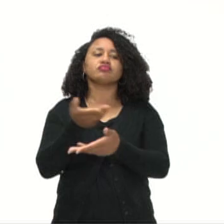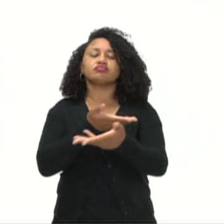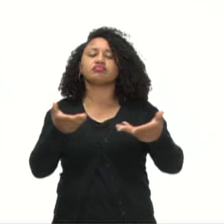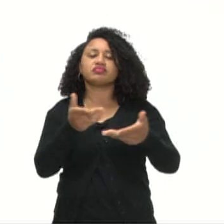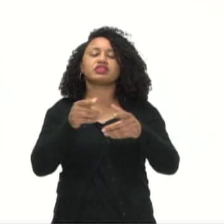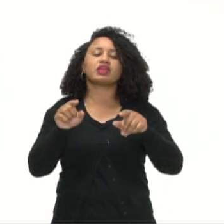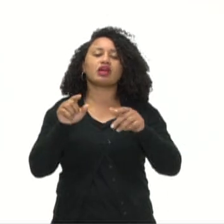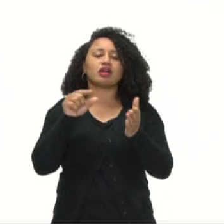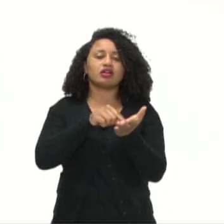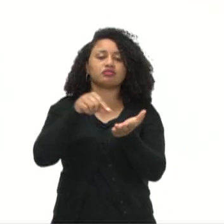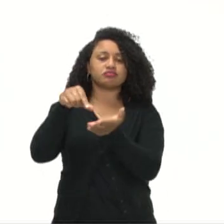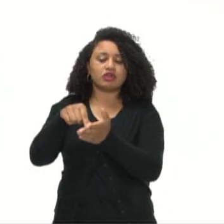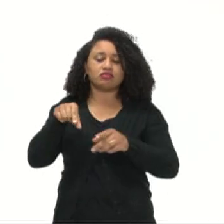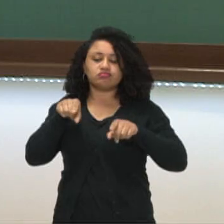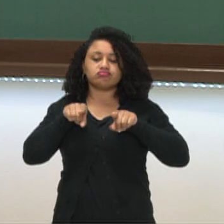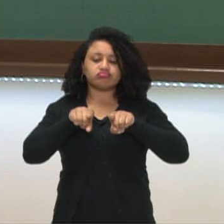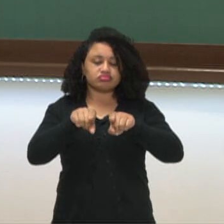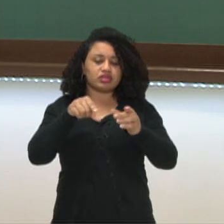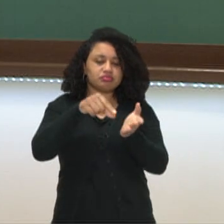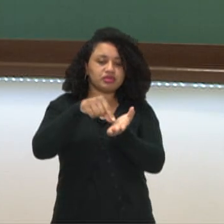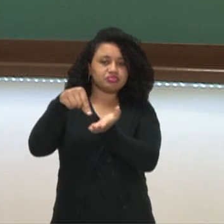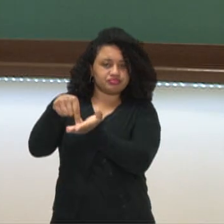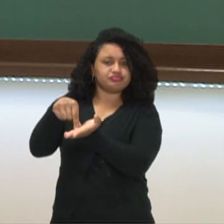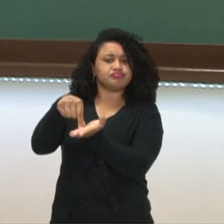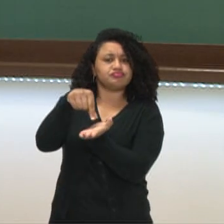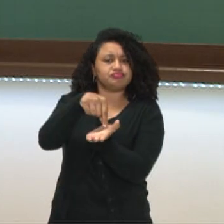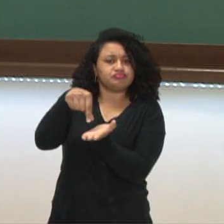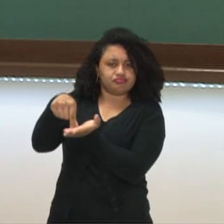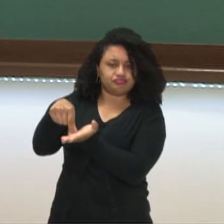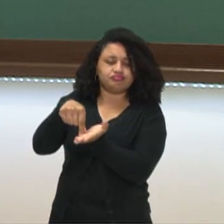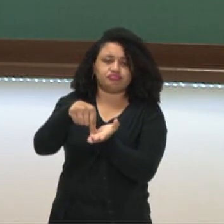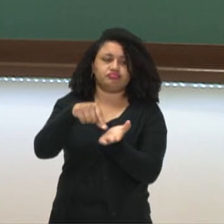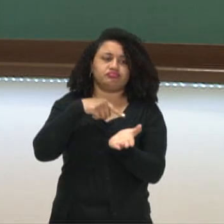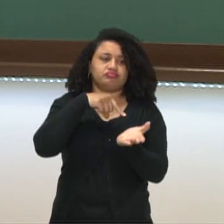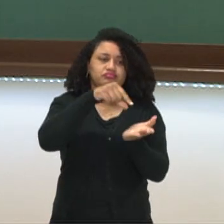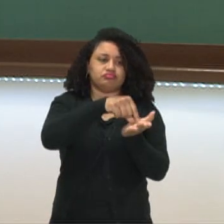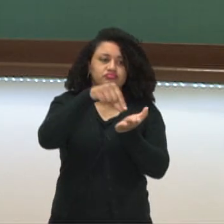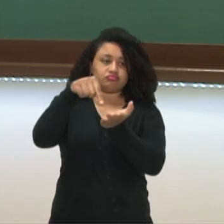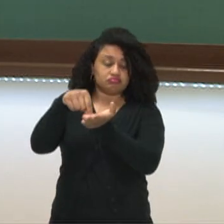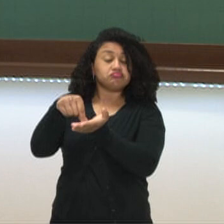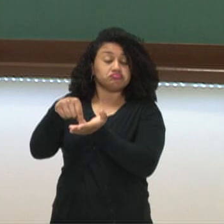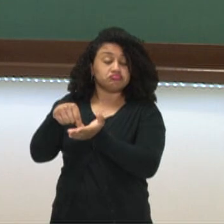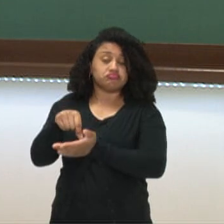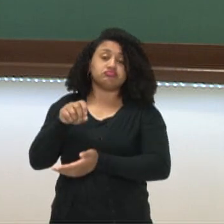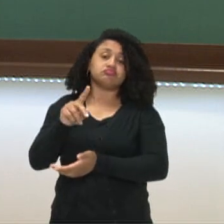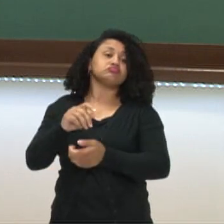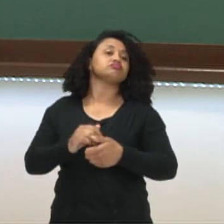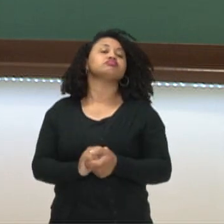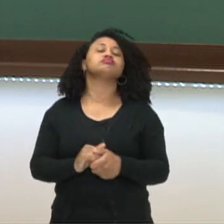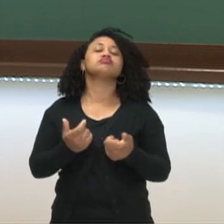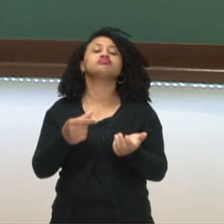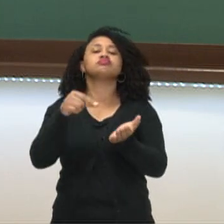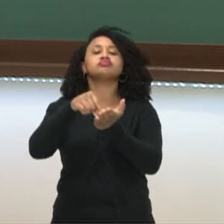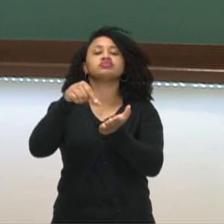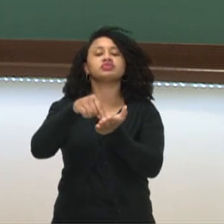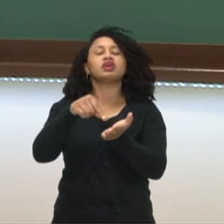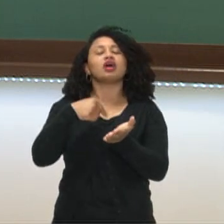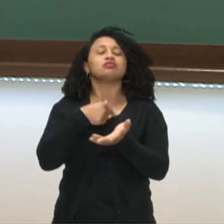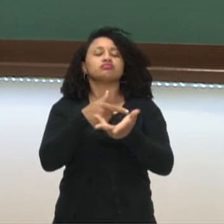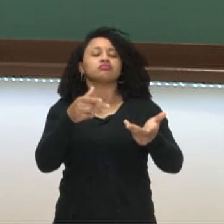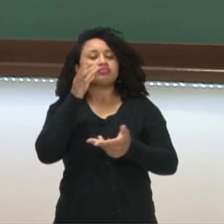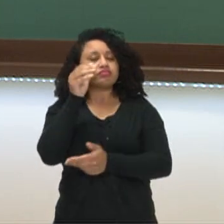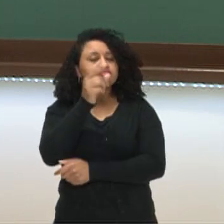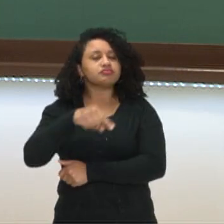em paralelo. Esse é o assunto novo da aula de hoje. Associação de capacitores em paralelo. Os capacitores, aqui uma